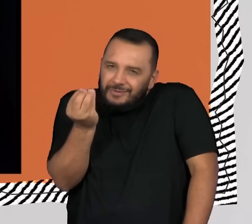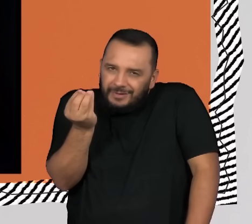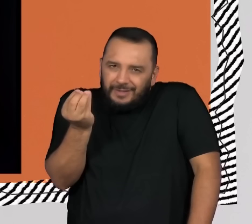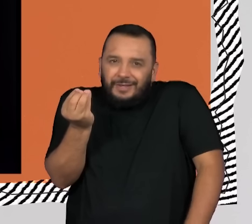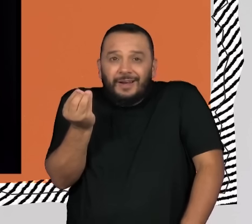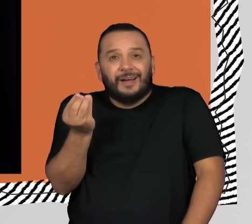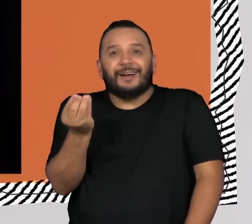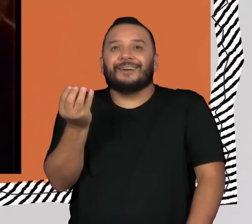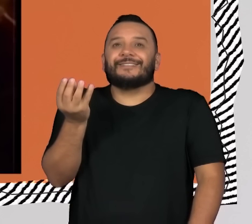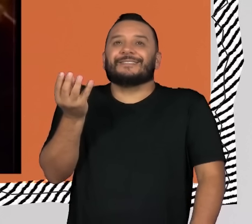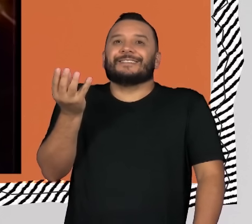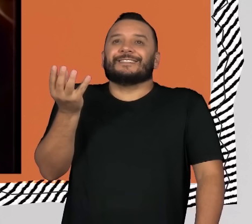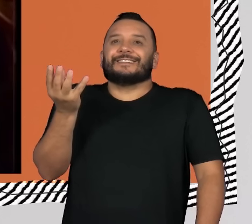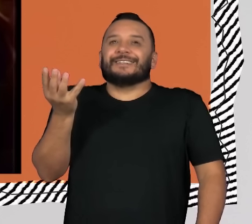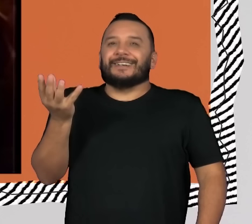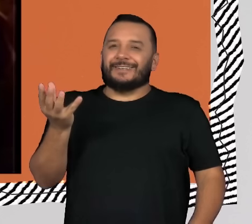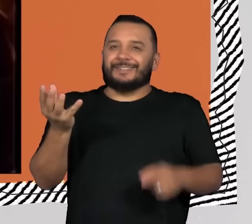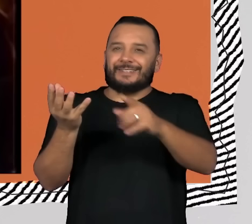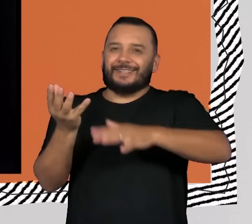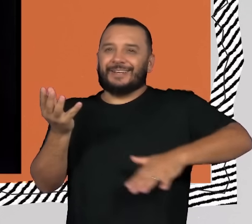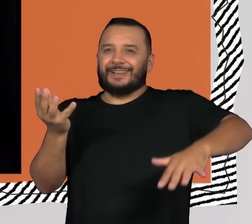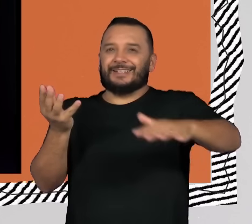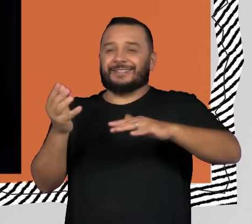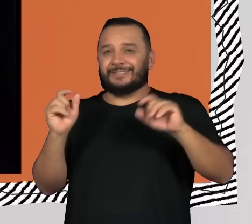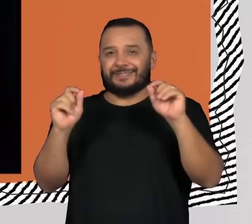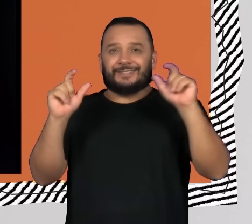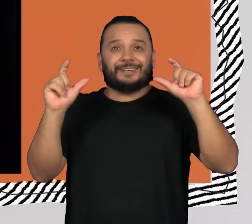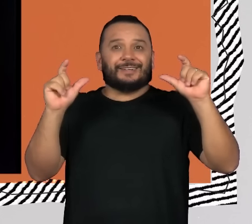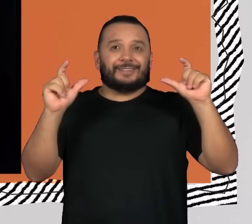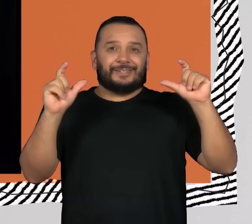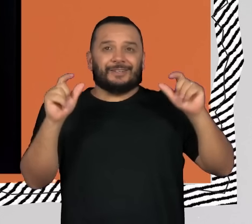e a meninada toda se assanhou.